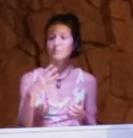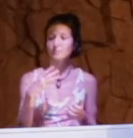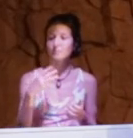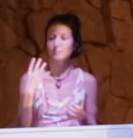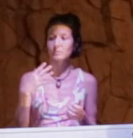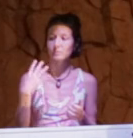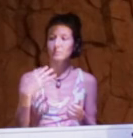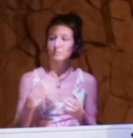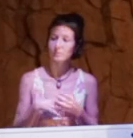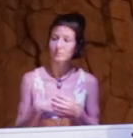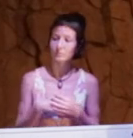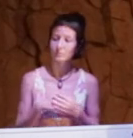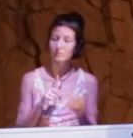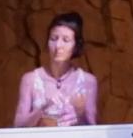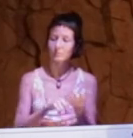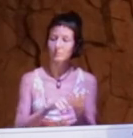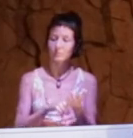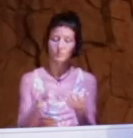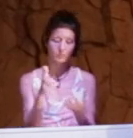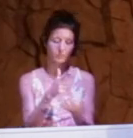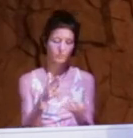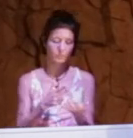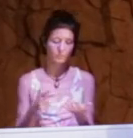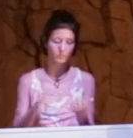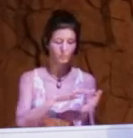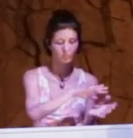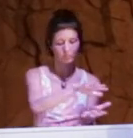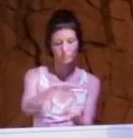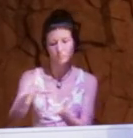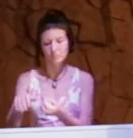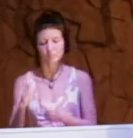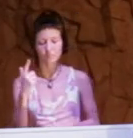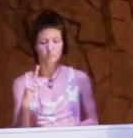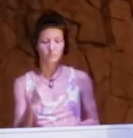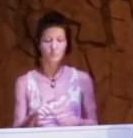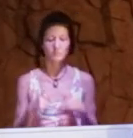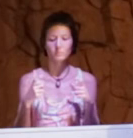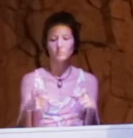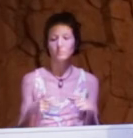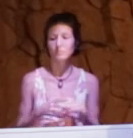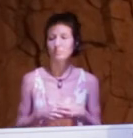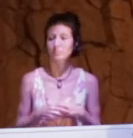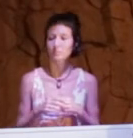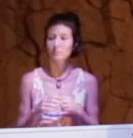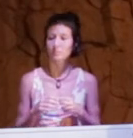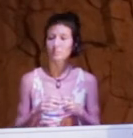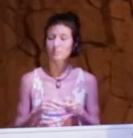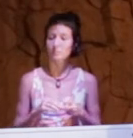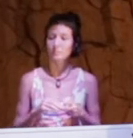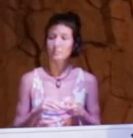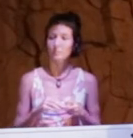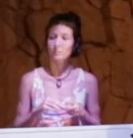capa. Então a imagem está em todo lugar. Então, eu pesquiso a representação do